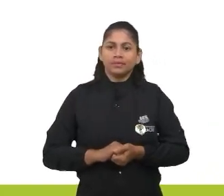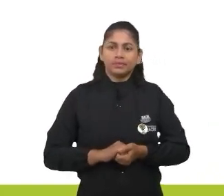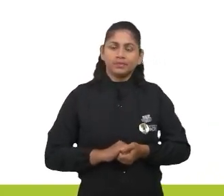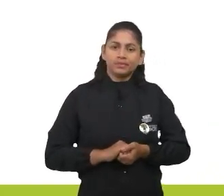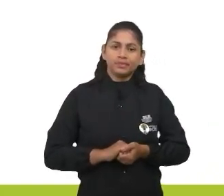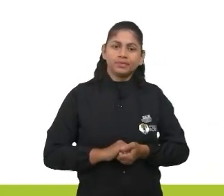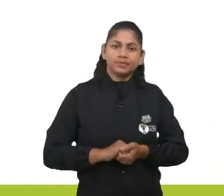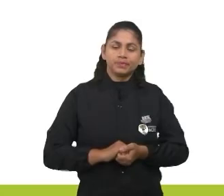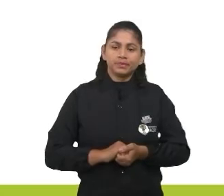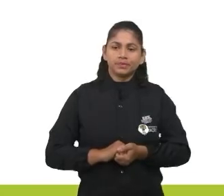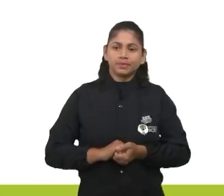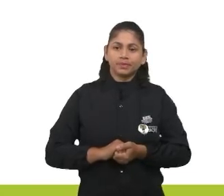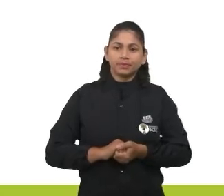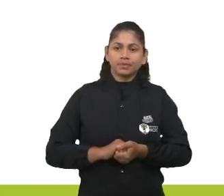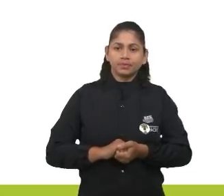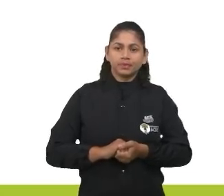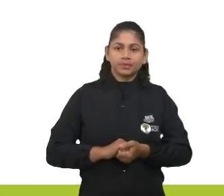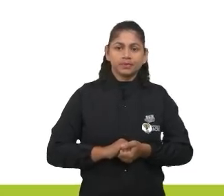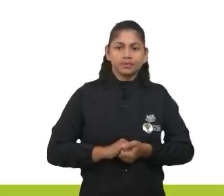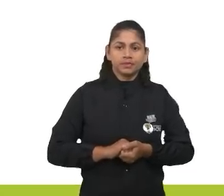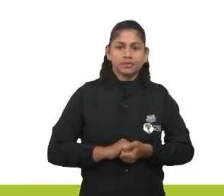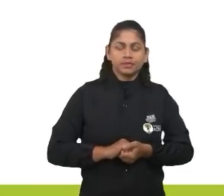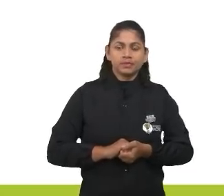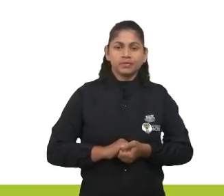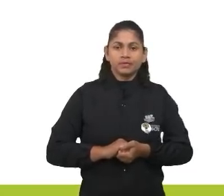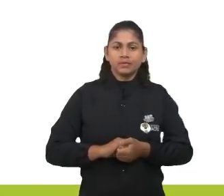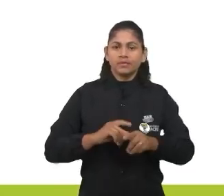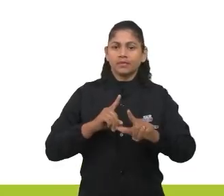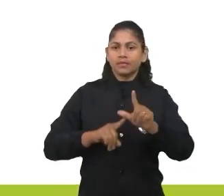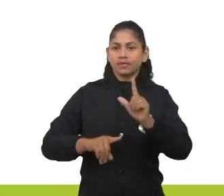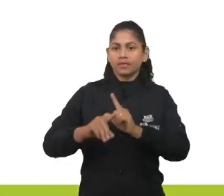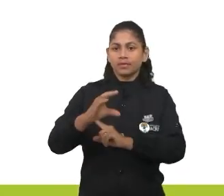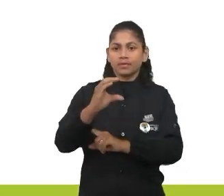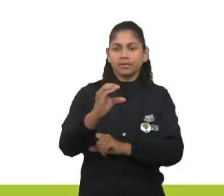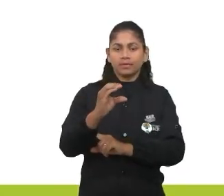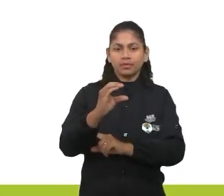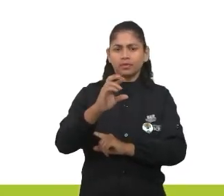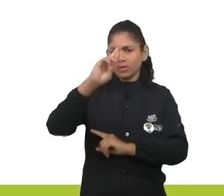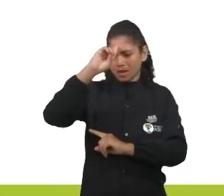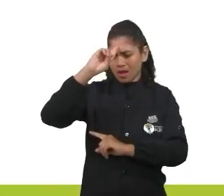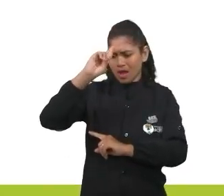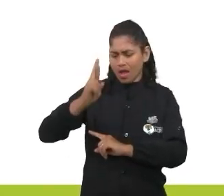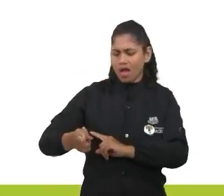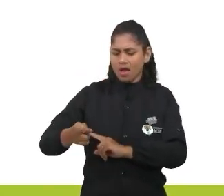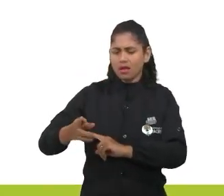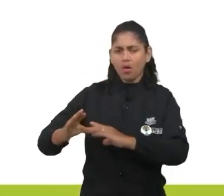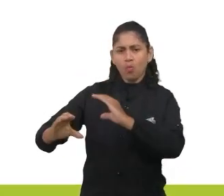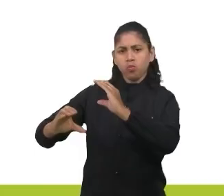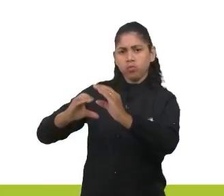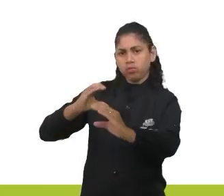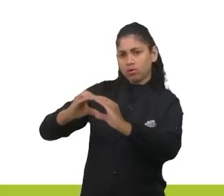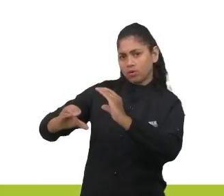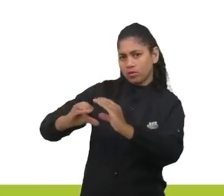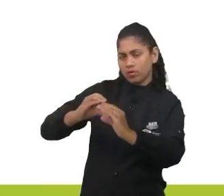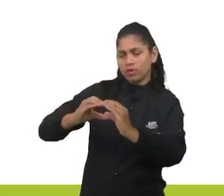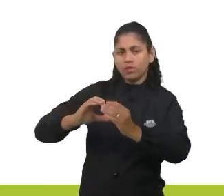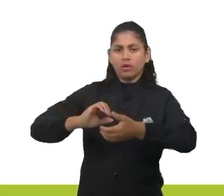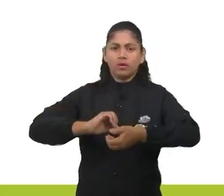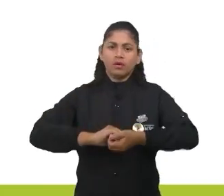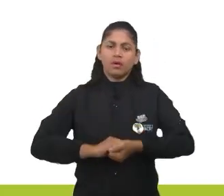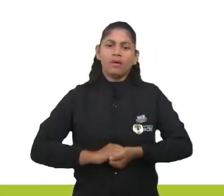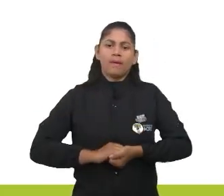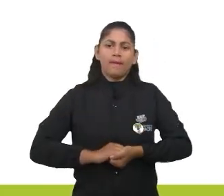que promete, mas não resolve os problemas da humanidade. Letra C. Razão